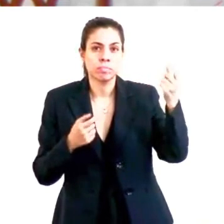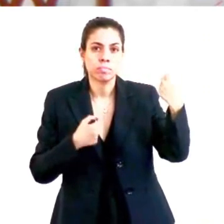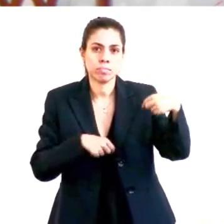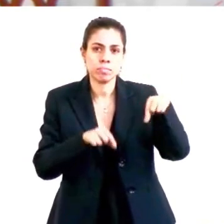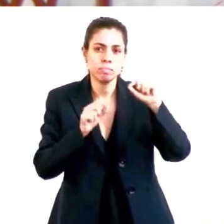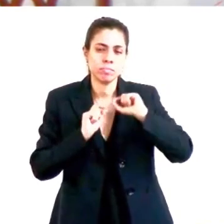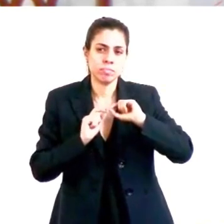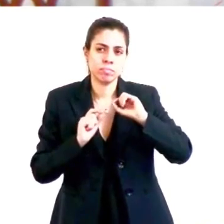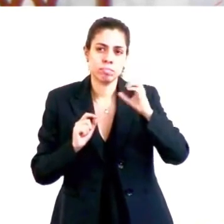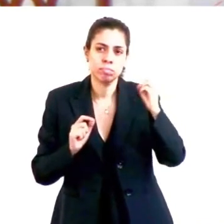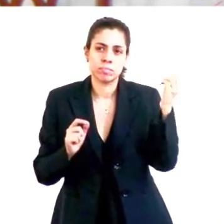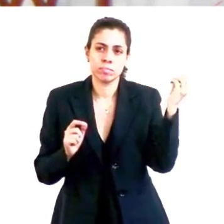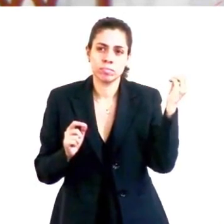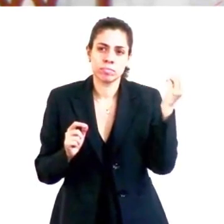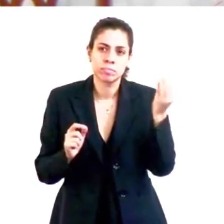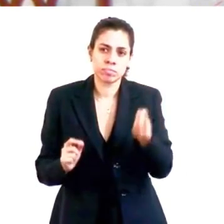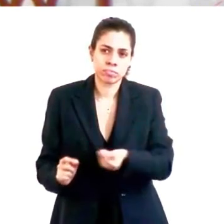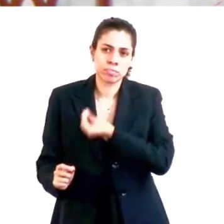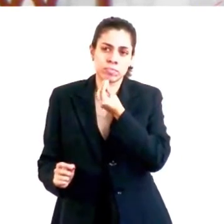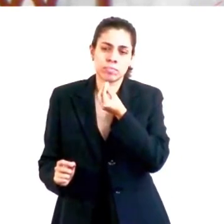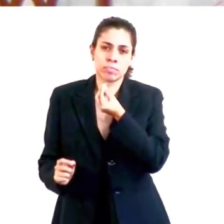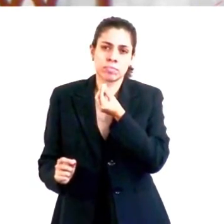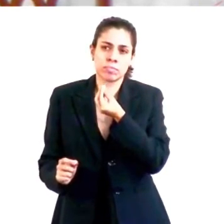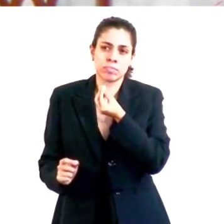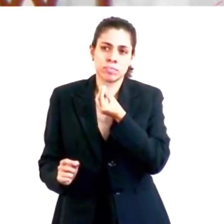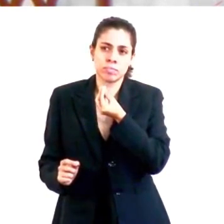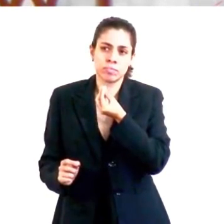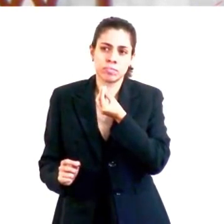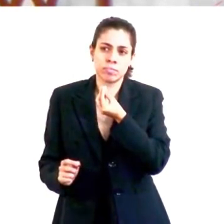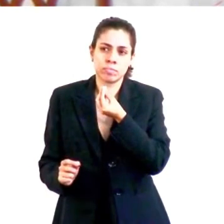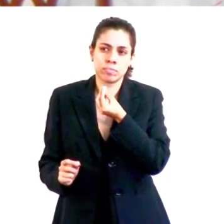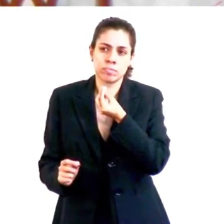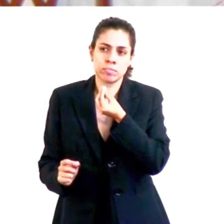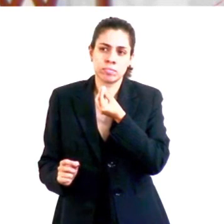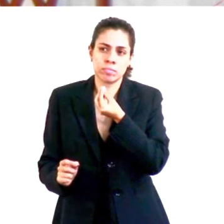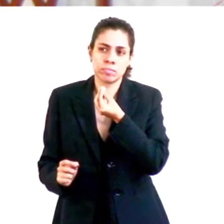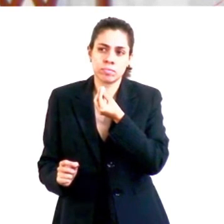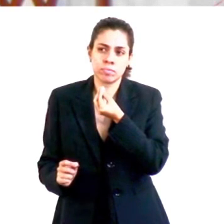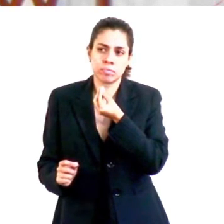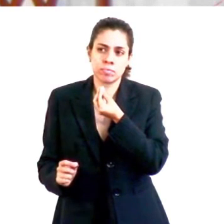estão mortos em seus delitos e pecados. Que assim seja.